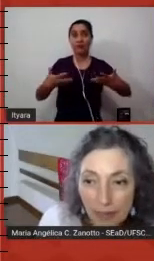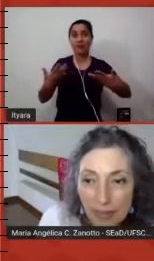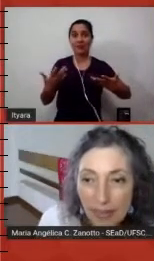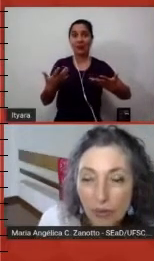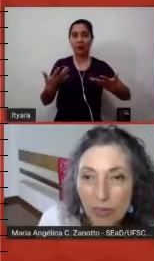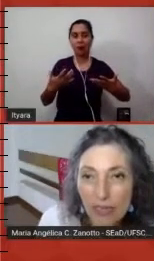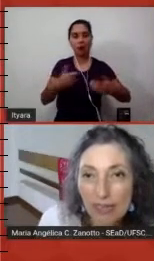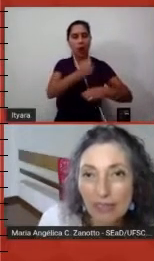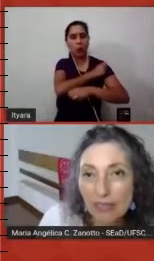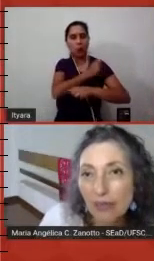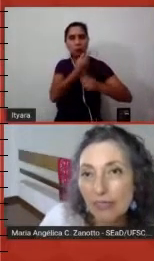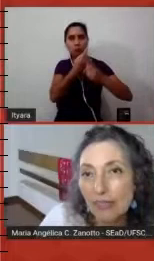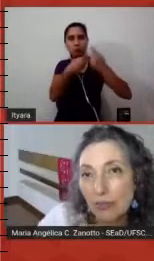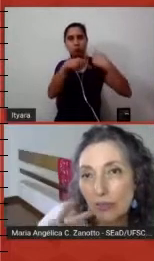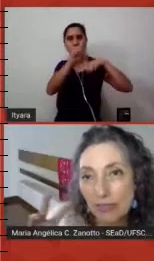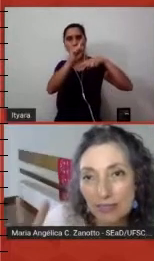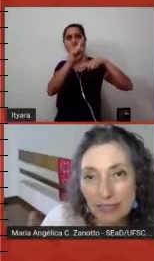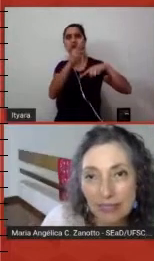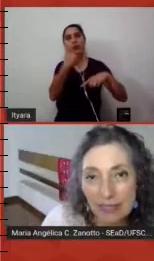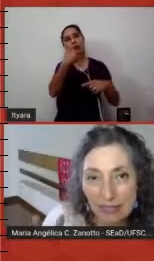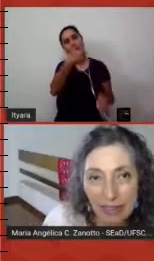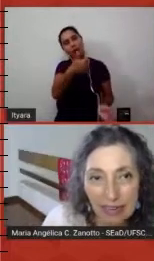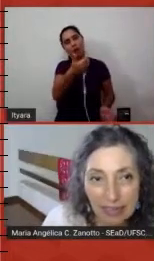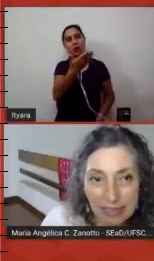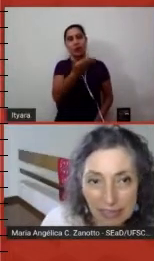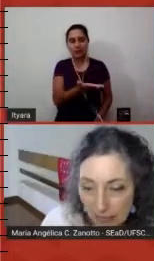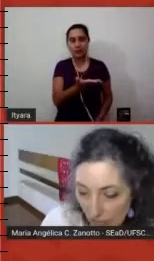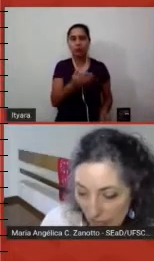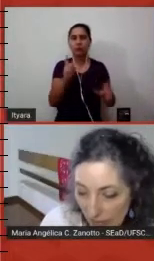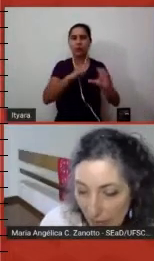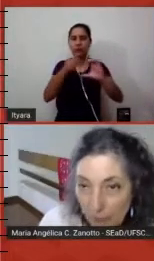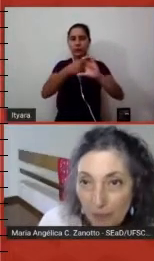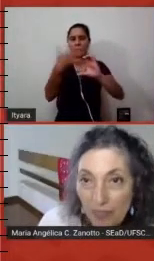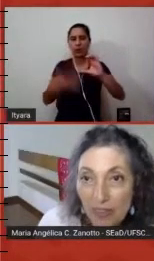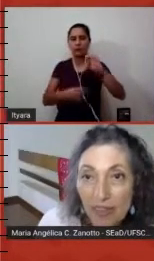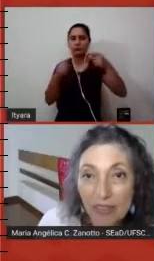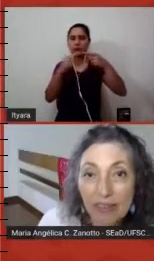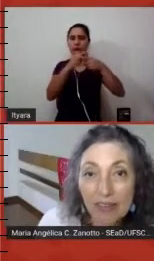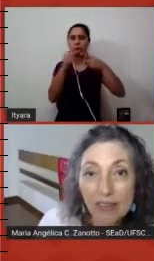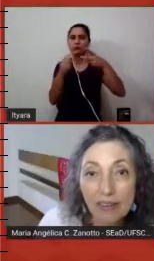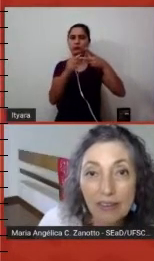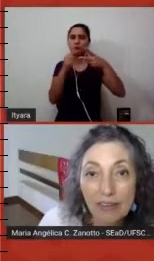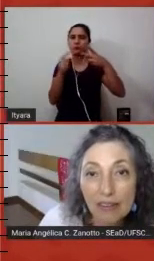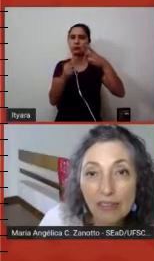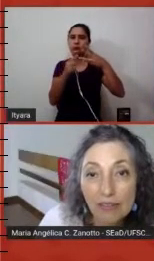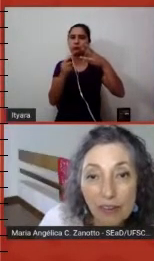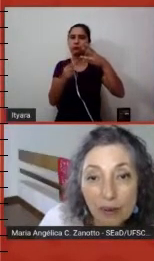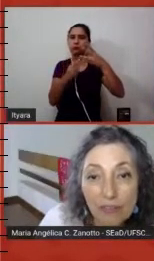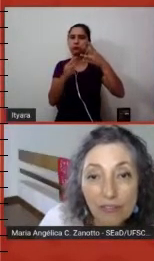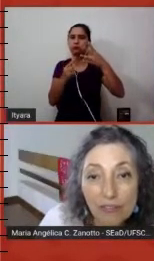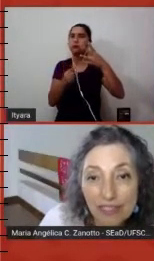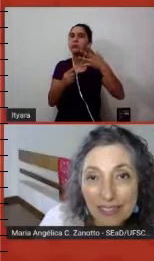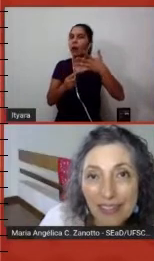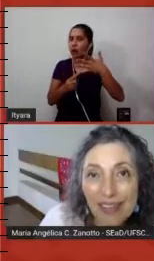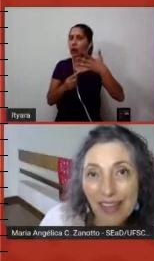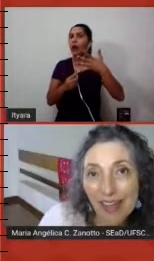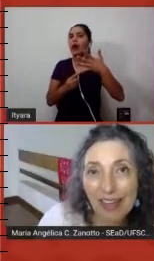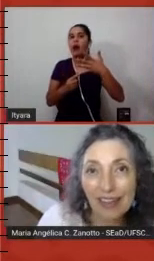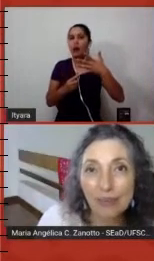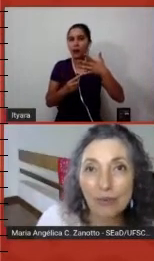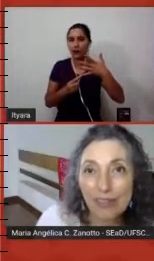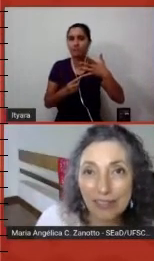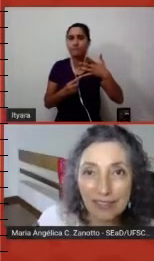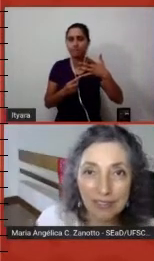o desempenho. Então, ela tem todas essas características que vão